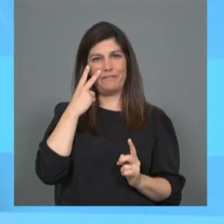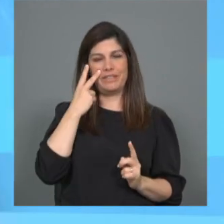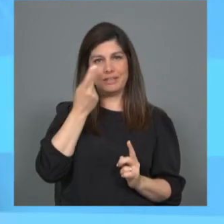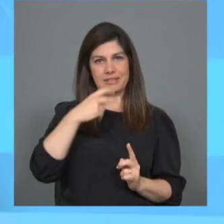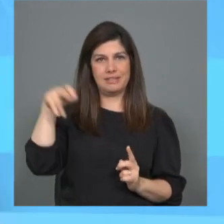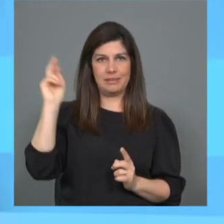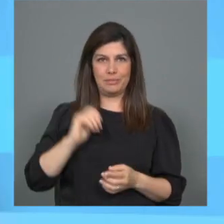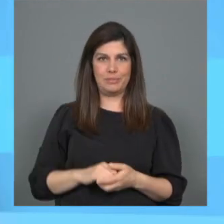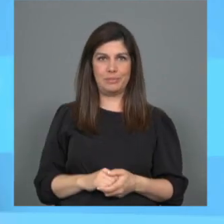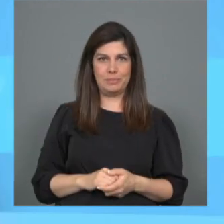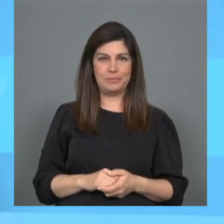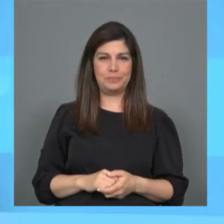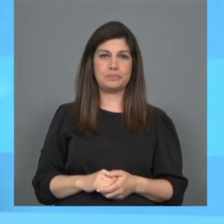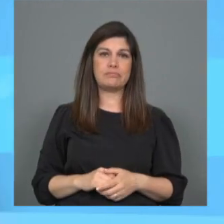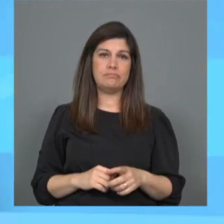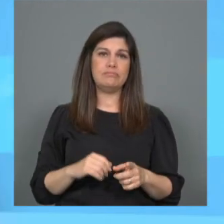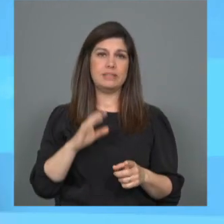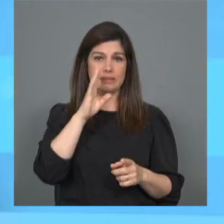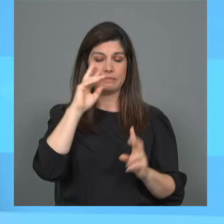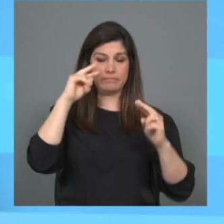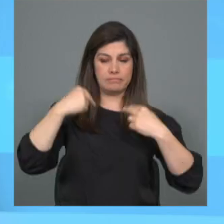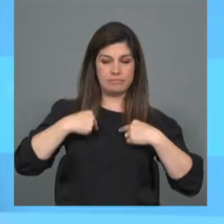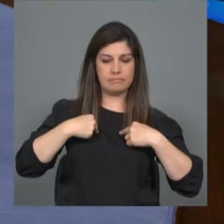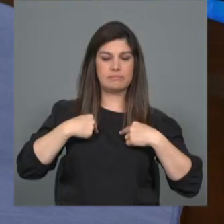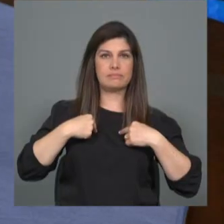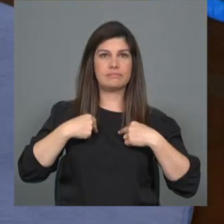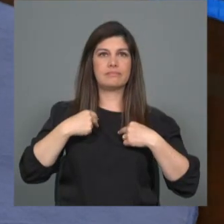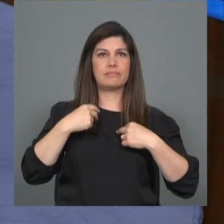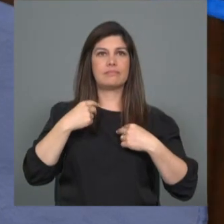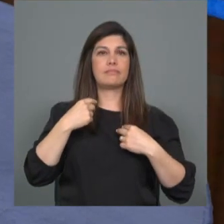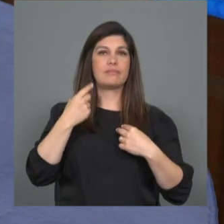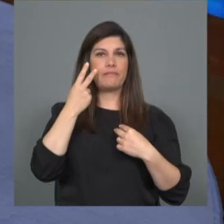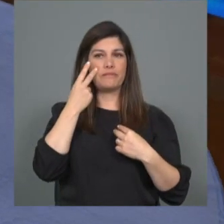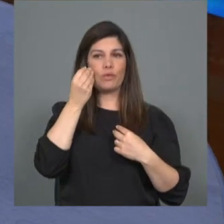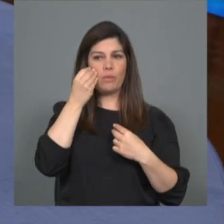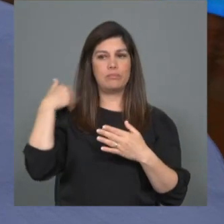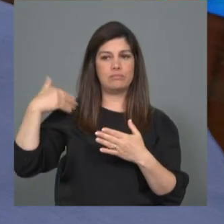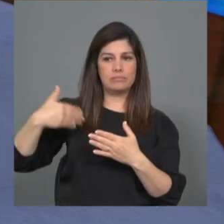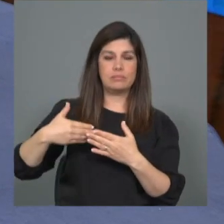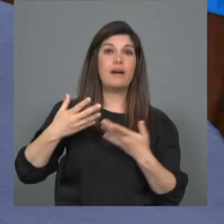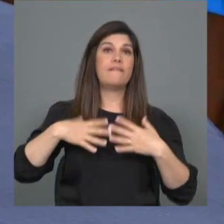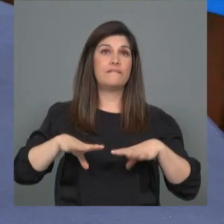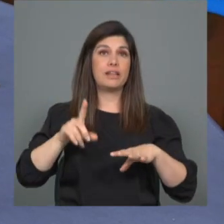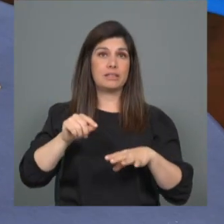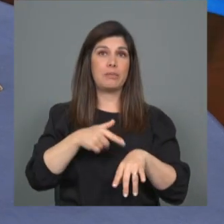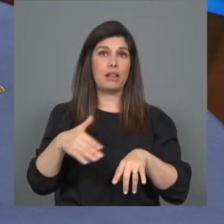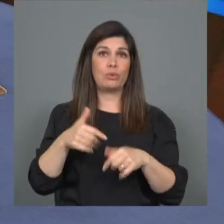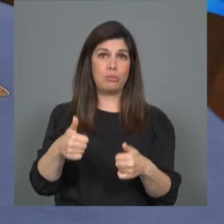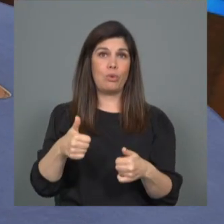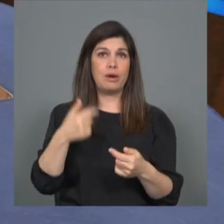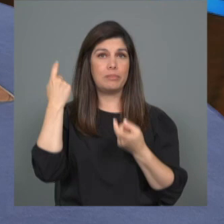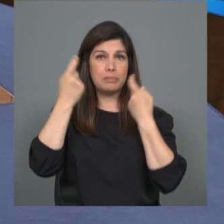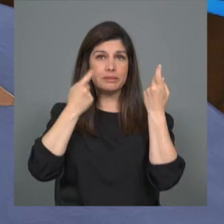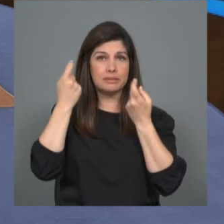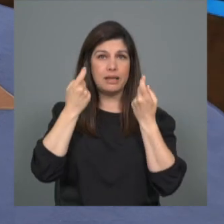até olhar um pouco, enfim, como é que andamos, as férias também podem ser uma boa ocasião para isso. Não é? Ora, exatamente.